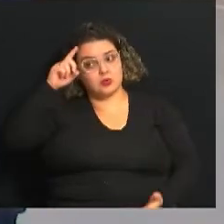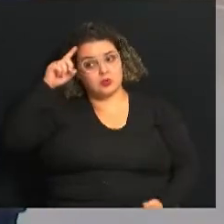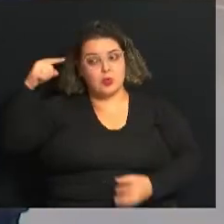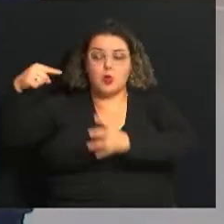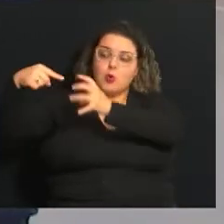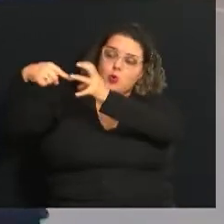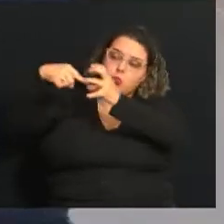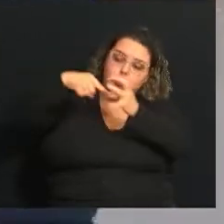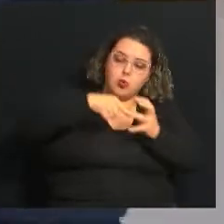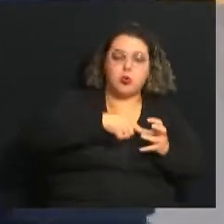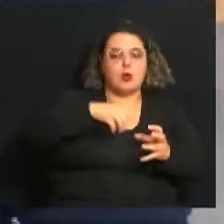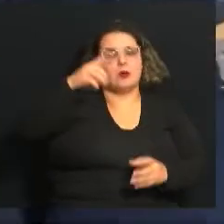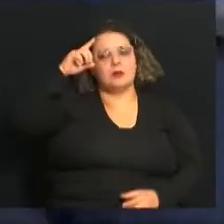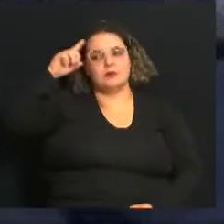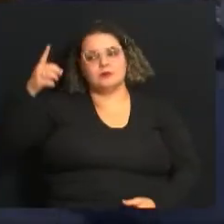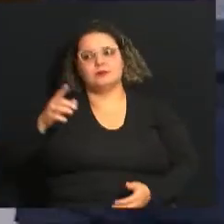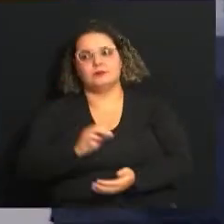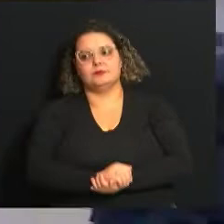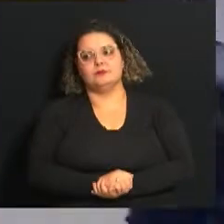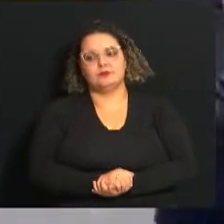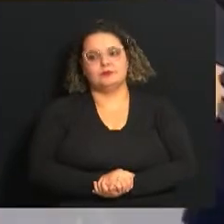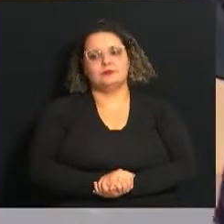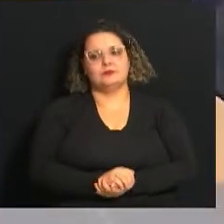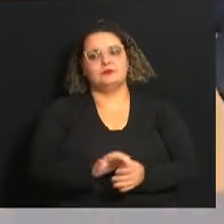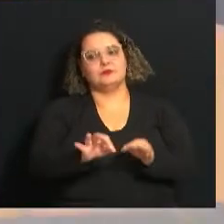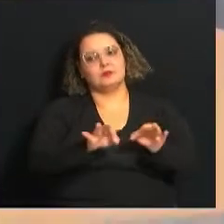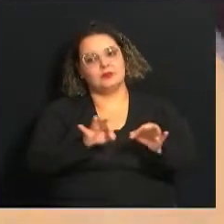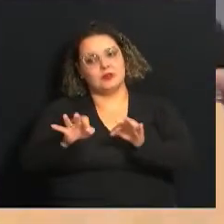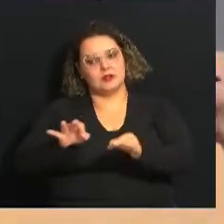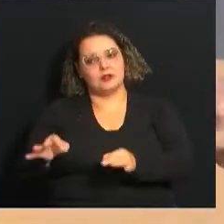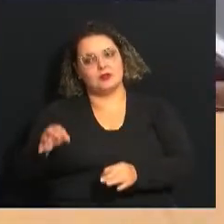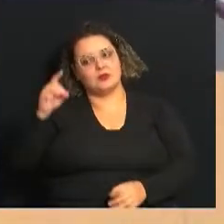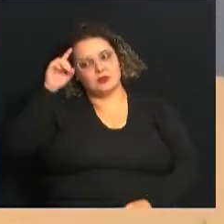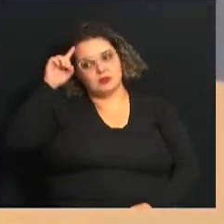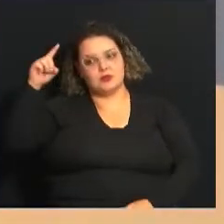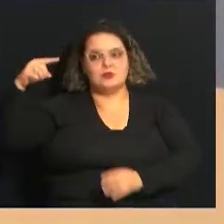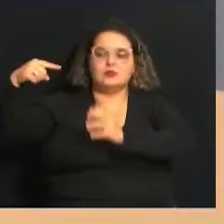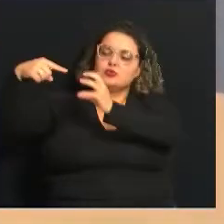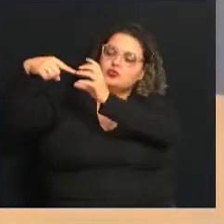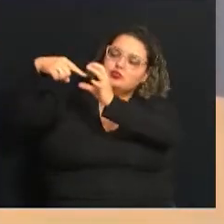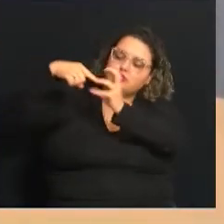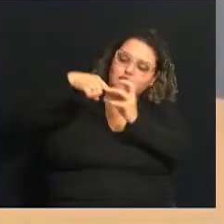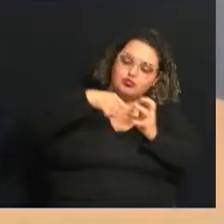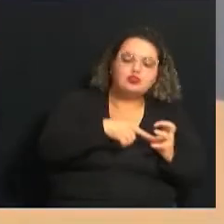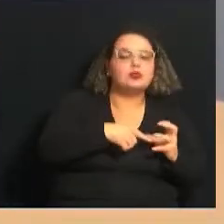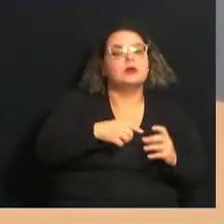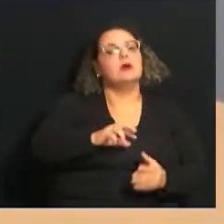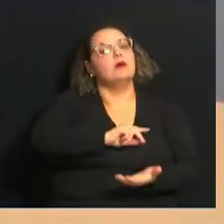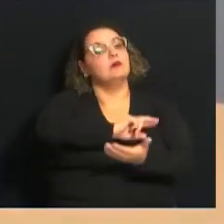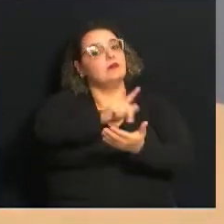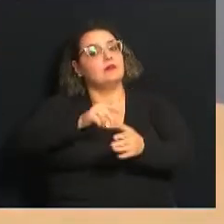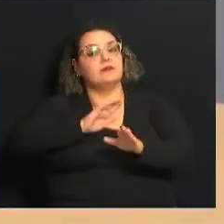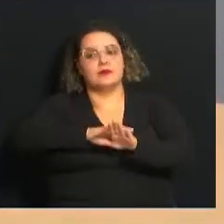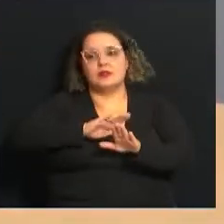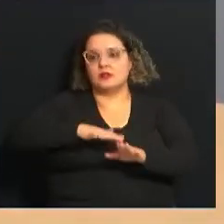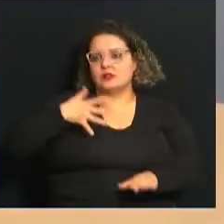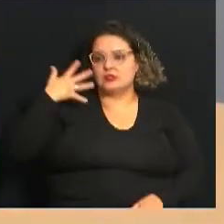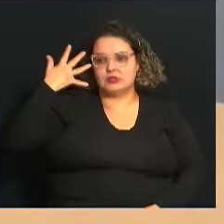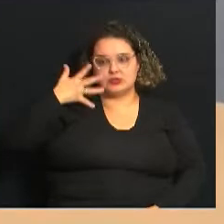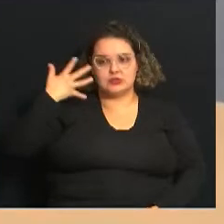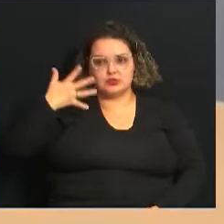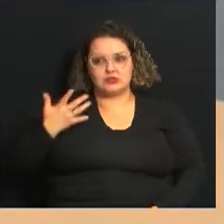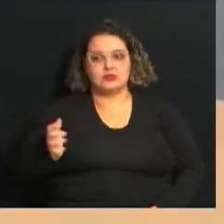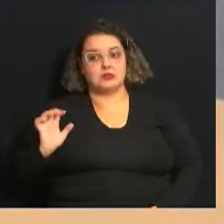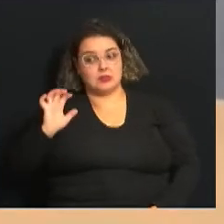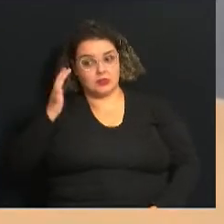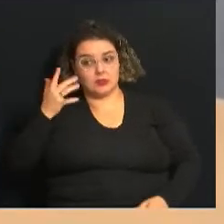Day? Bom, a nossa programação do Dia do Asteroide compreende uma série de atividades, palestras que foram realizadas na